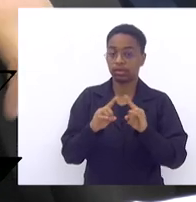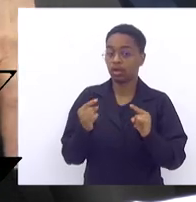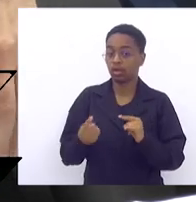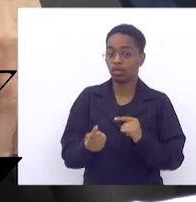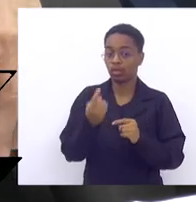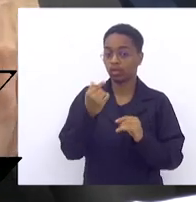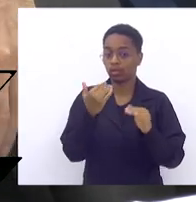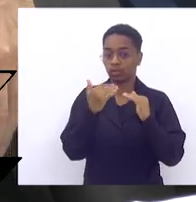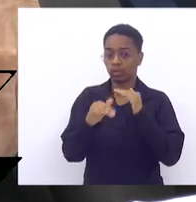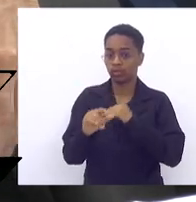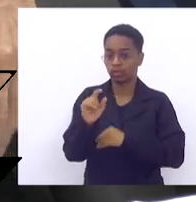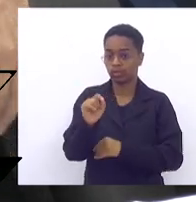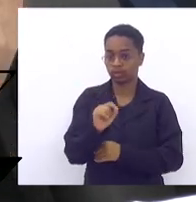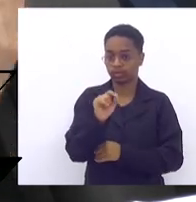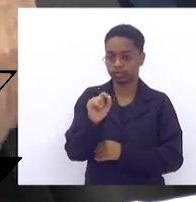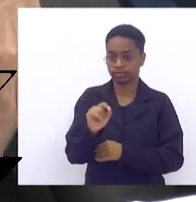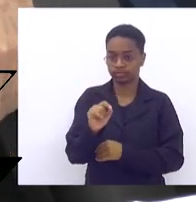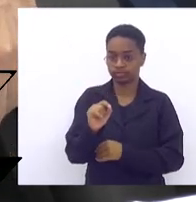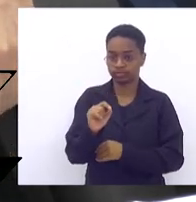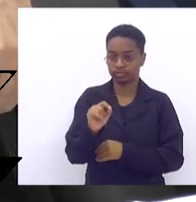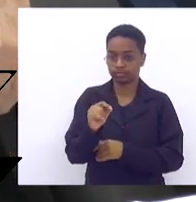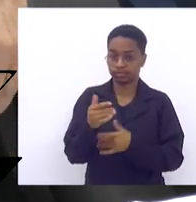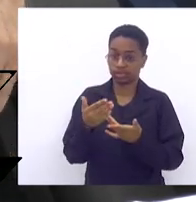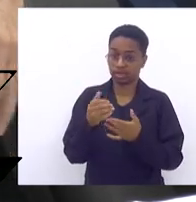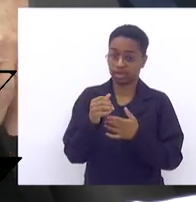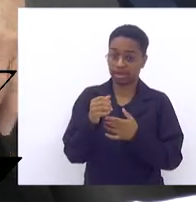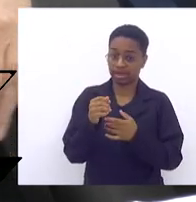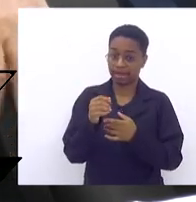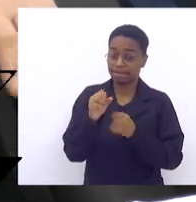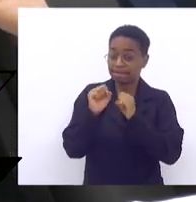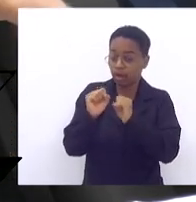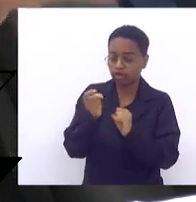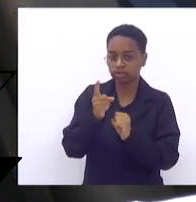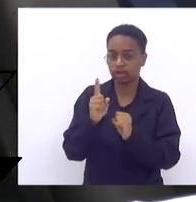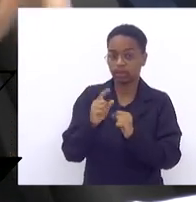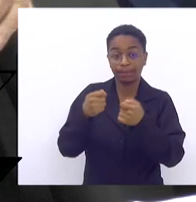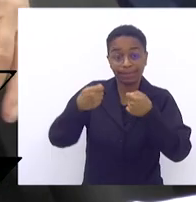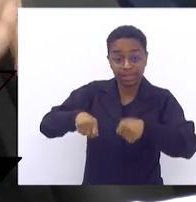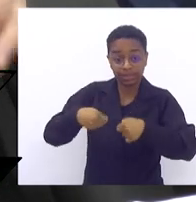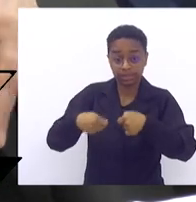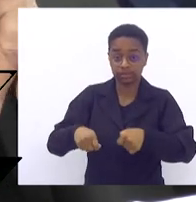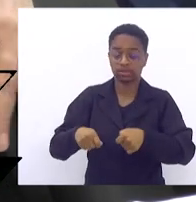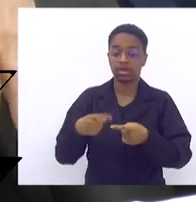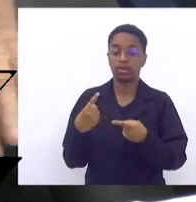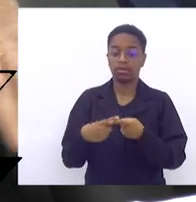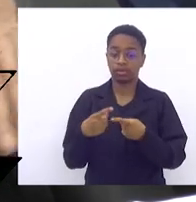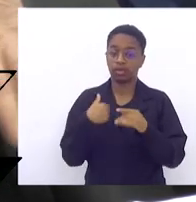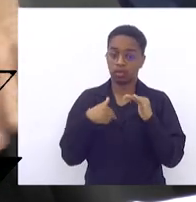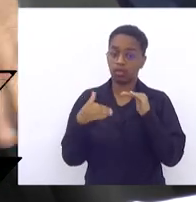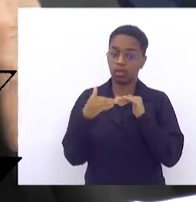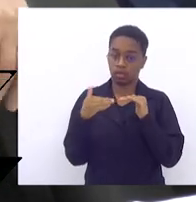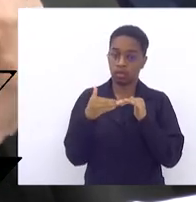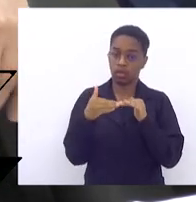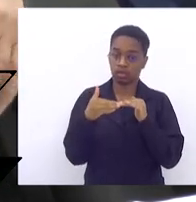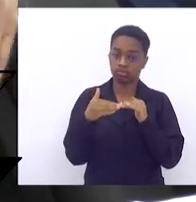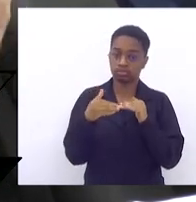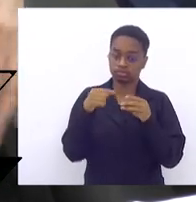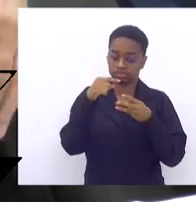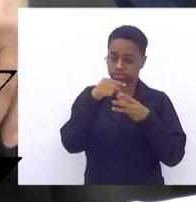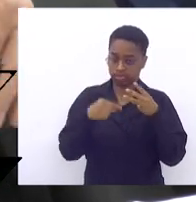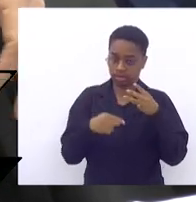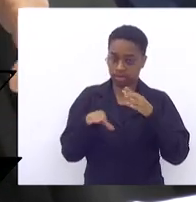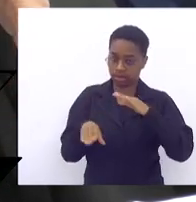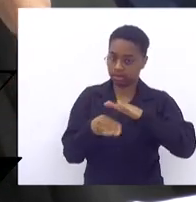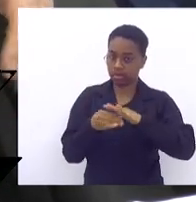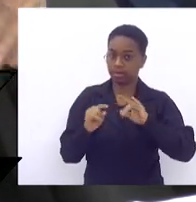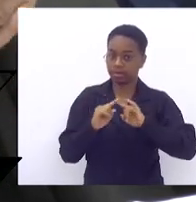que eu teve não será poderá firmar, deverá firmar. Mas eu concordo com todas as três emendas, mas